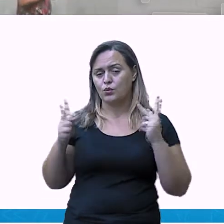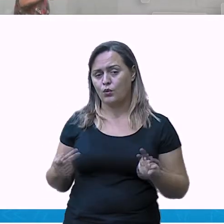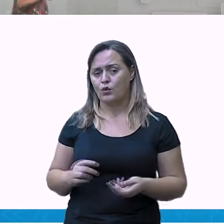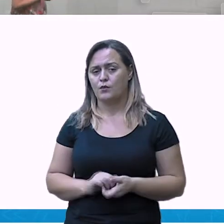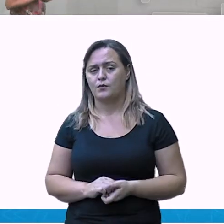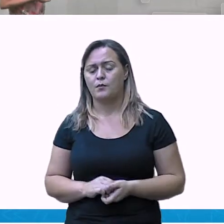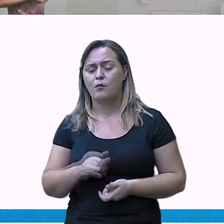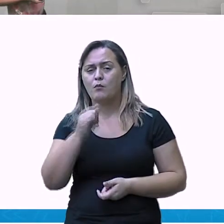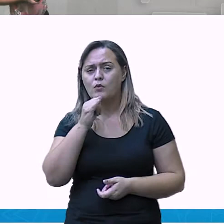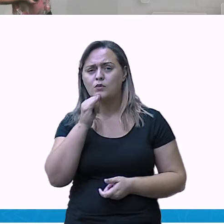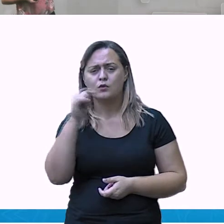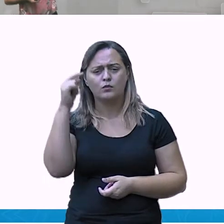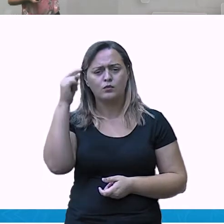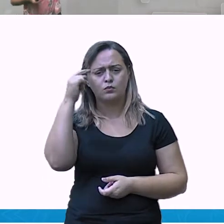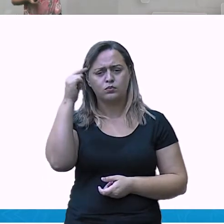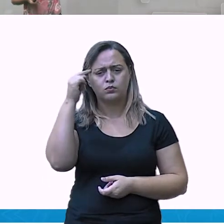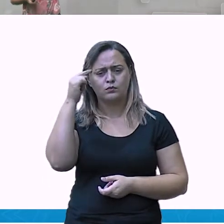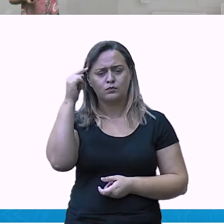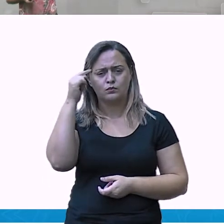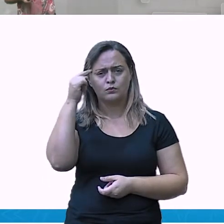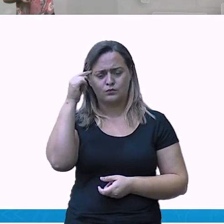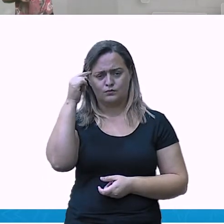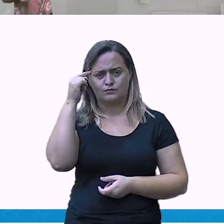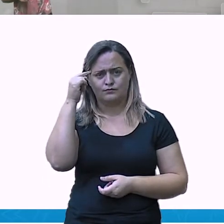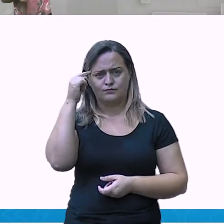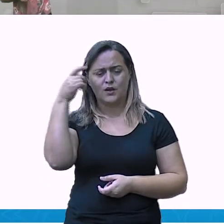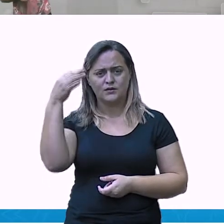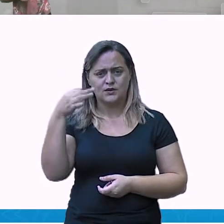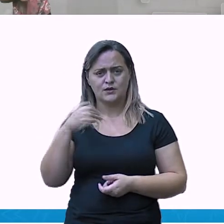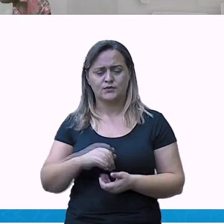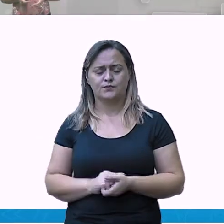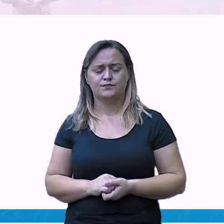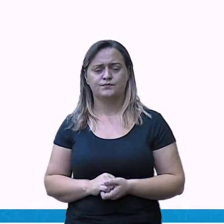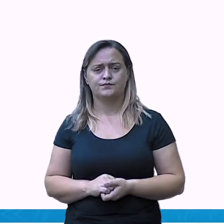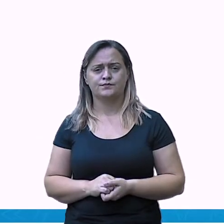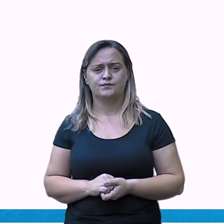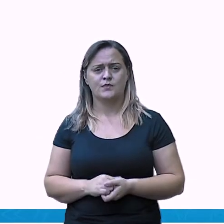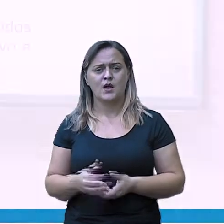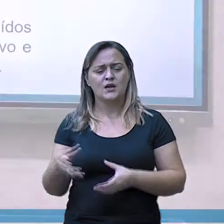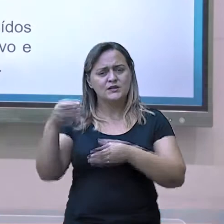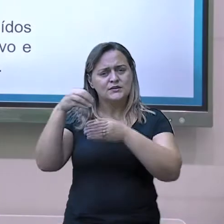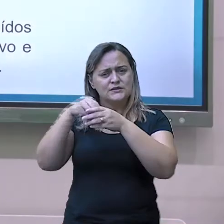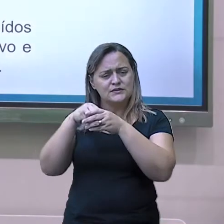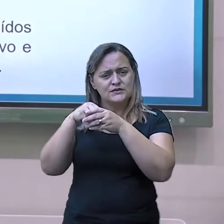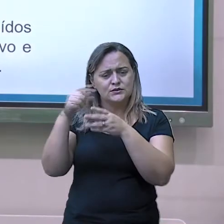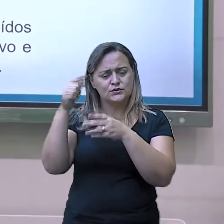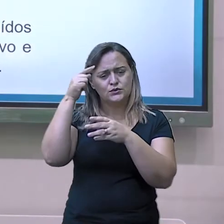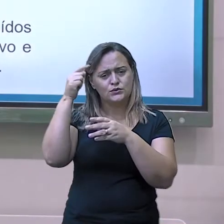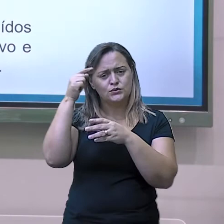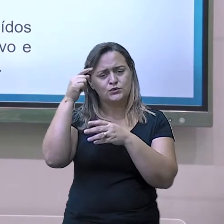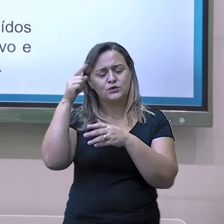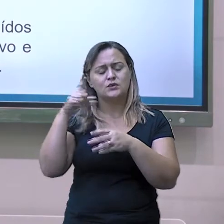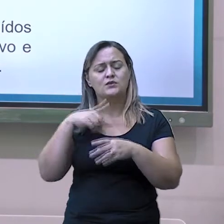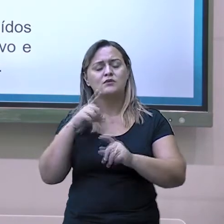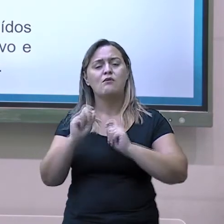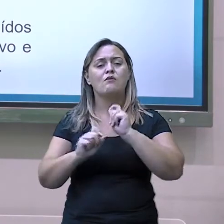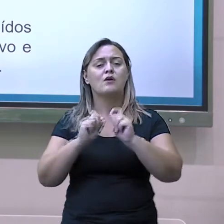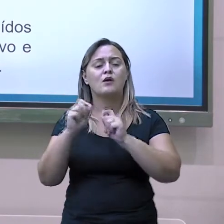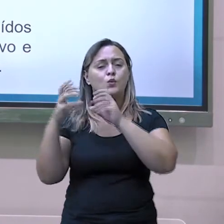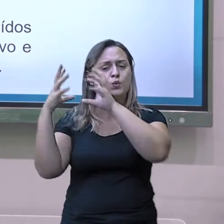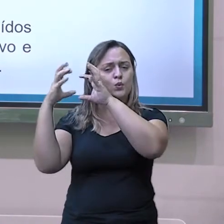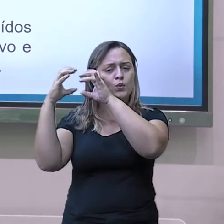aí na região da cabeça. Bem guardadinho, dentro aí da nossa cabeça, nós temos